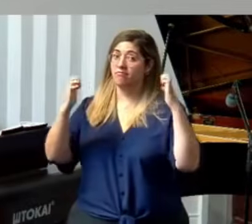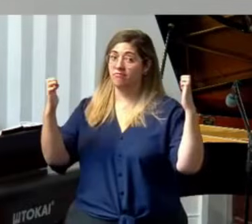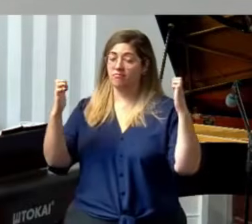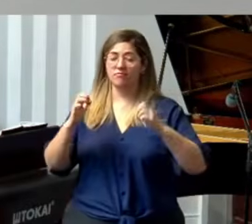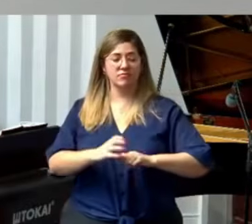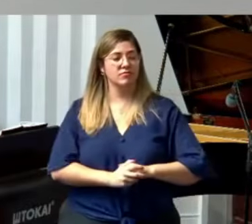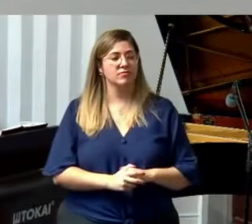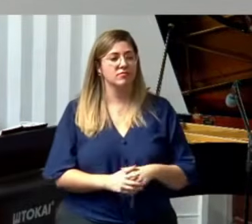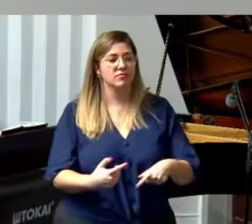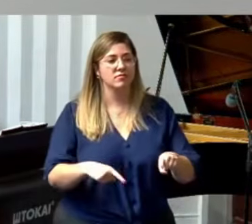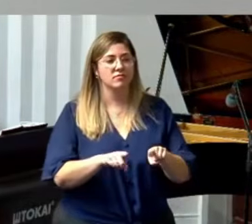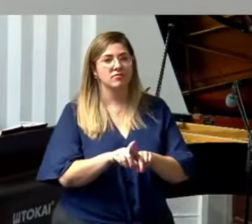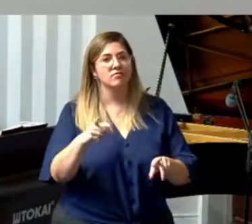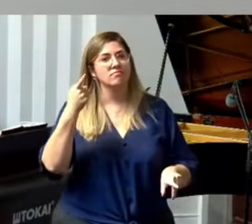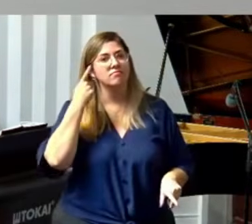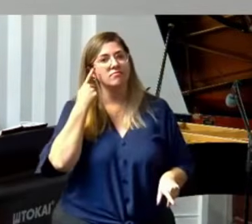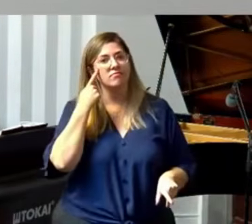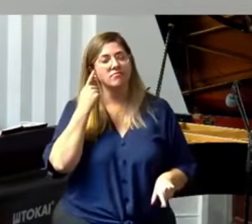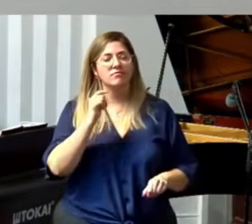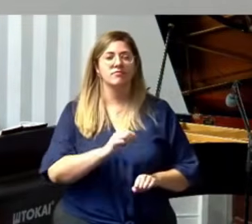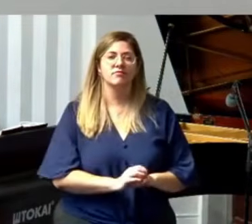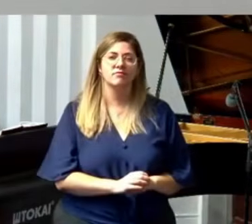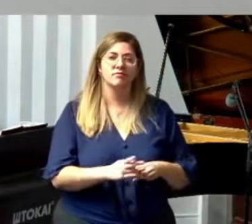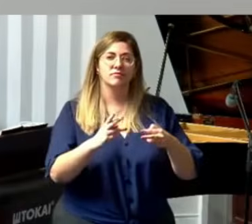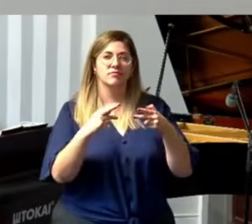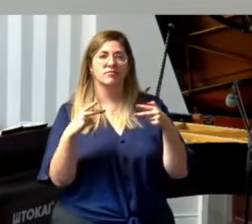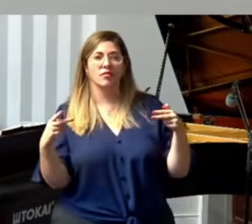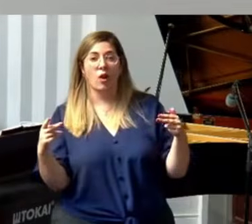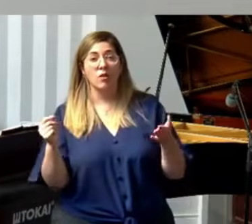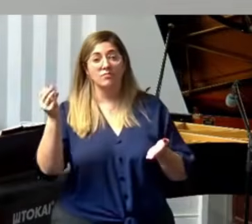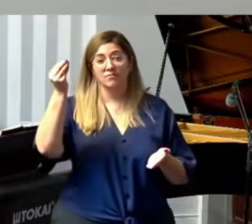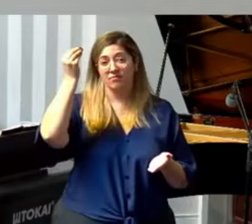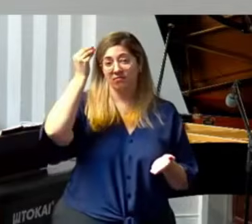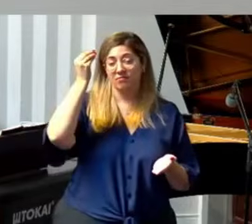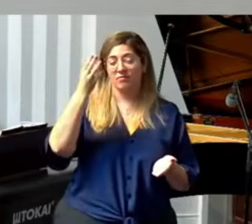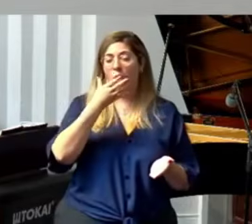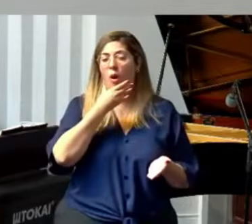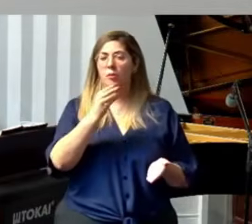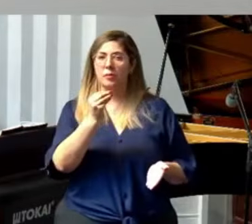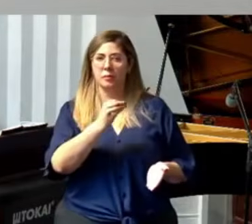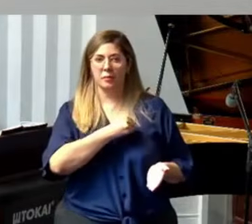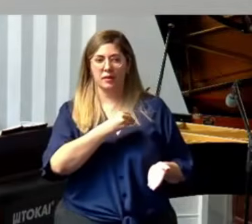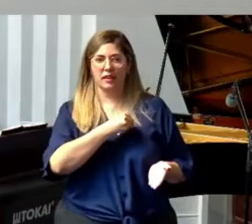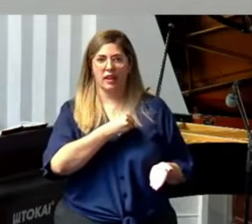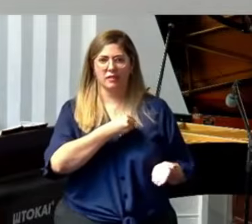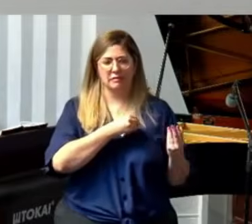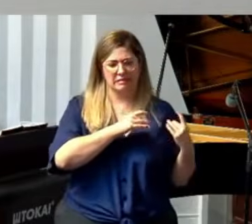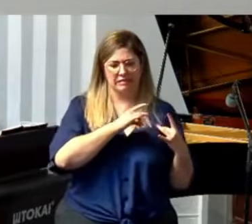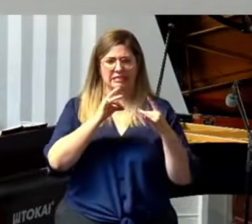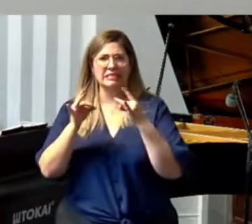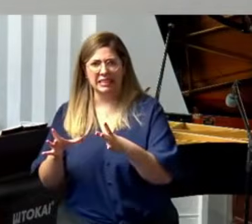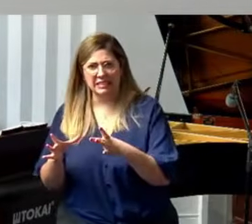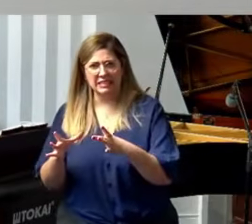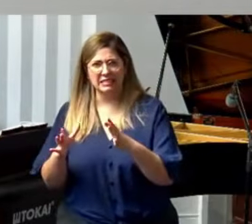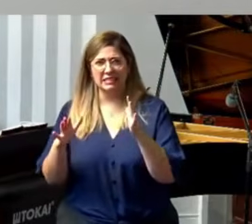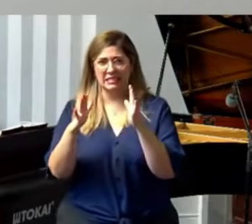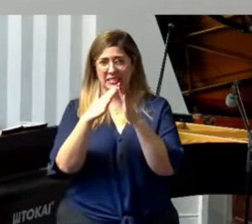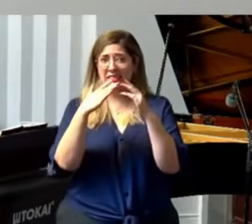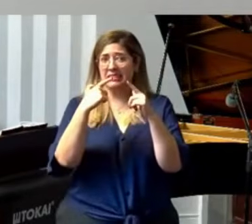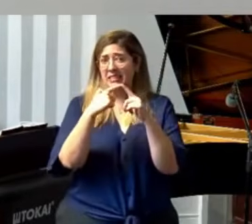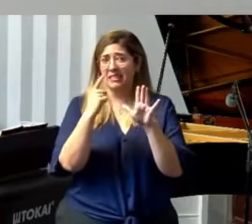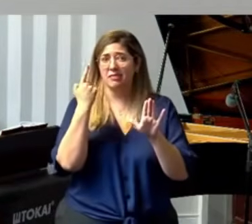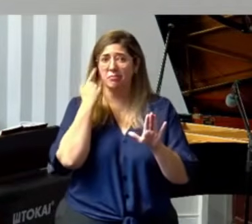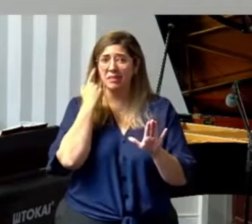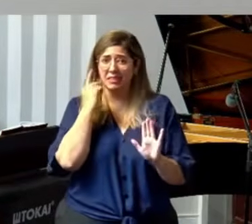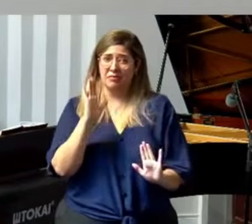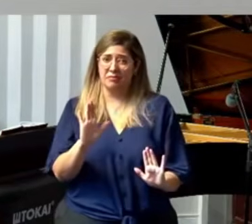nós geralmente associamos esse como um momento em que um pecador está sendo colocado para fora do santuário de Deus.